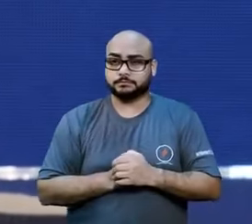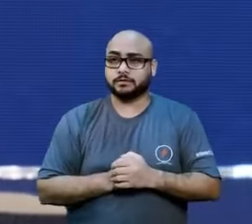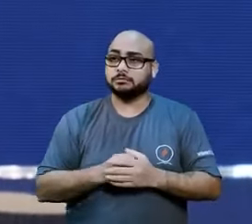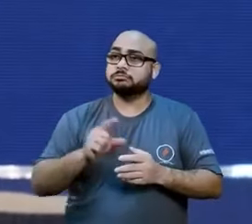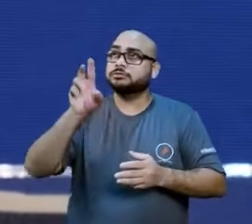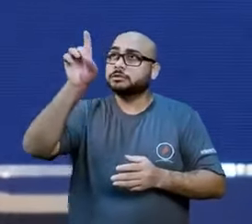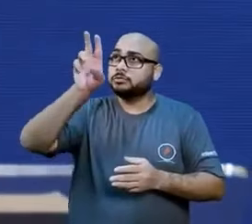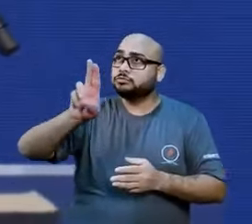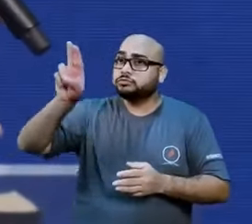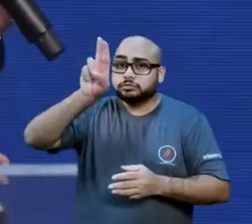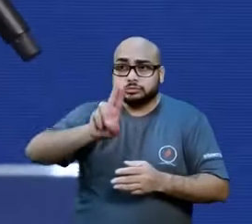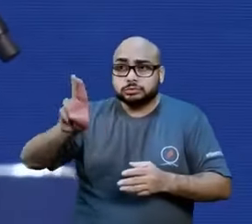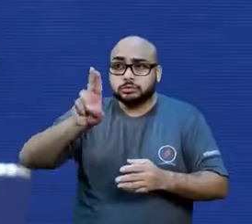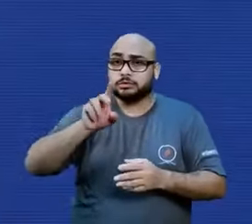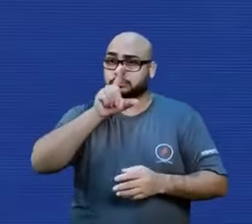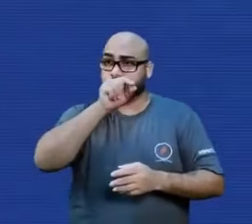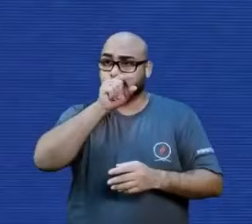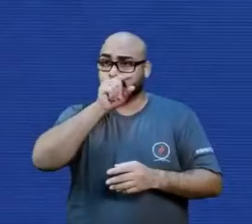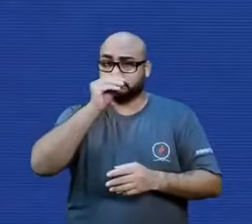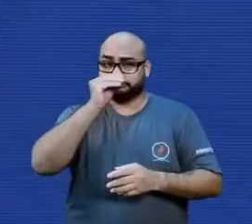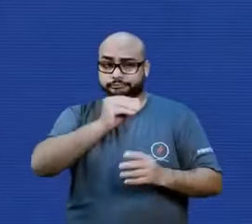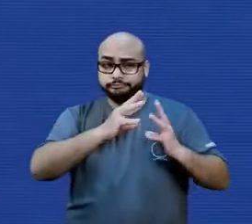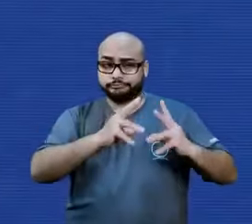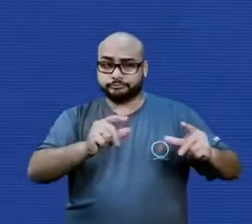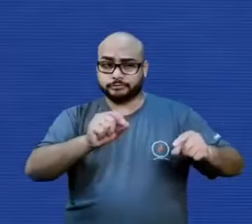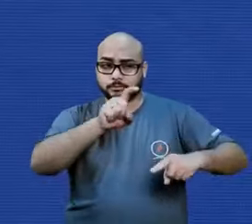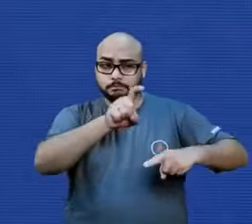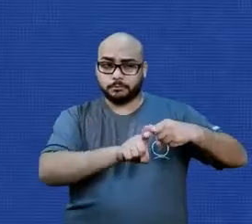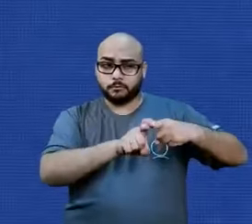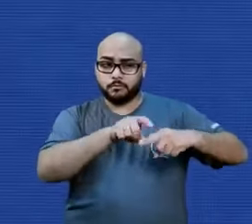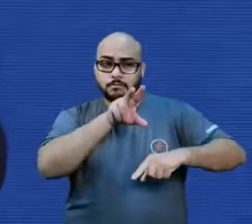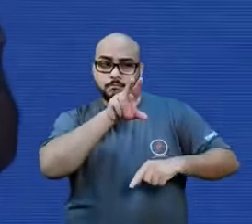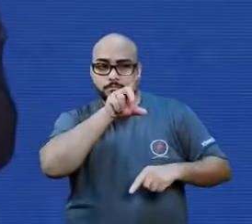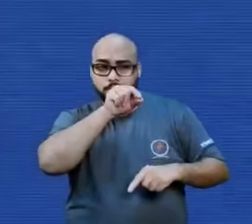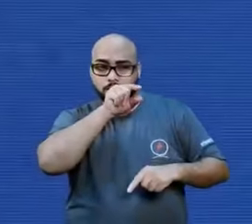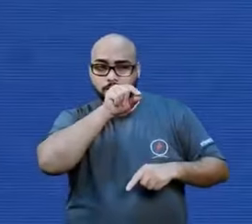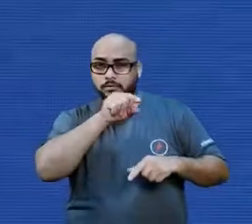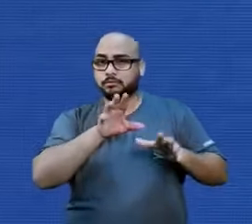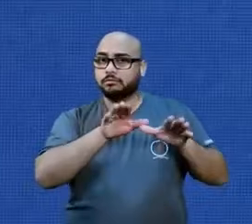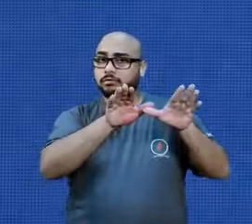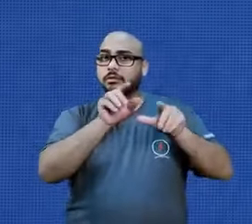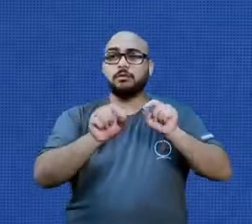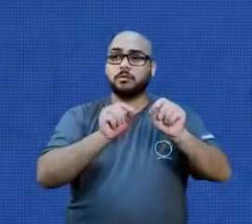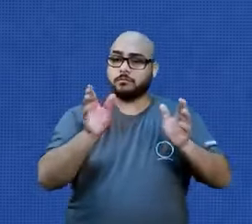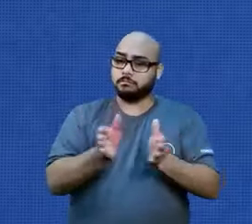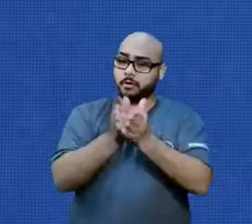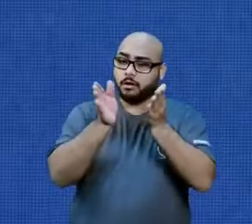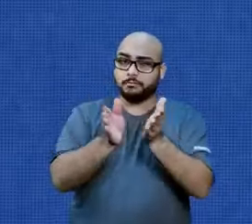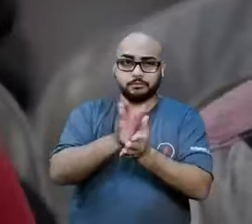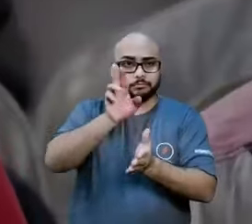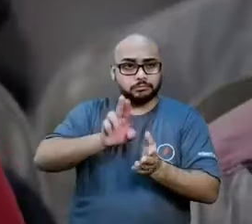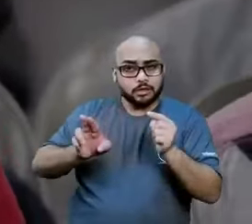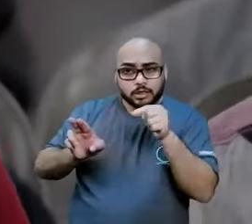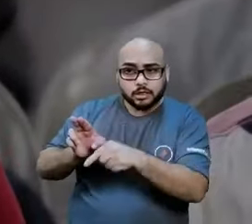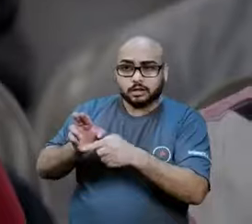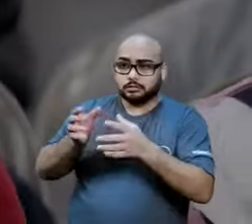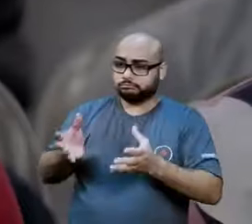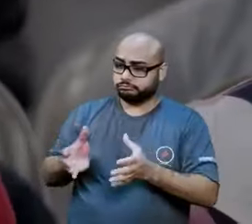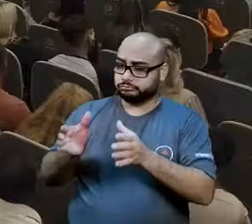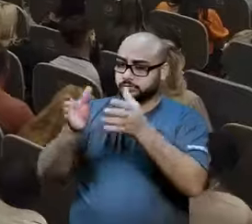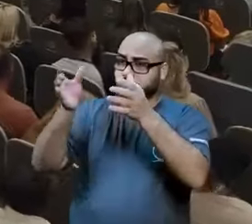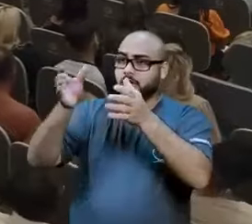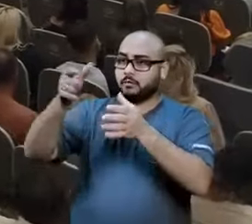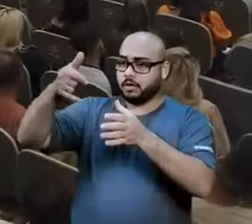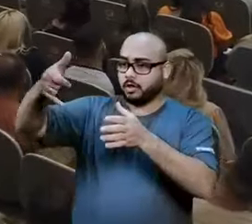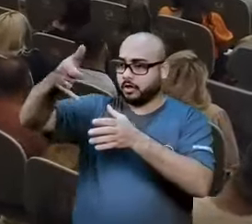orubu uma viúva pobre no tempo da Fome uma botija de azeite que